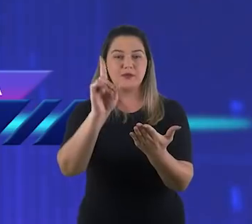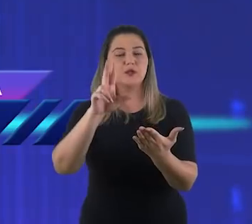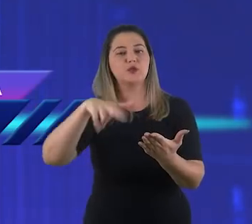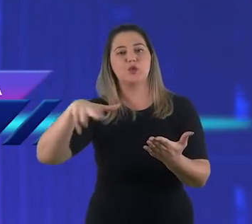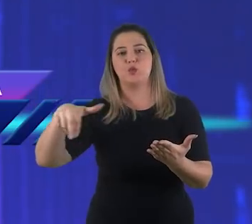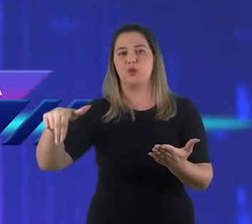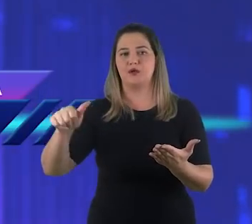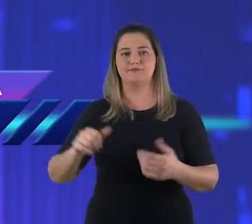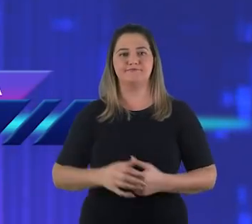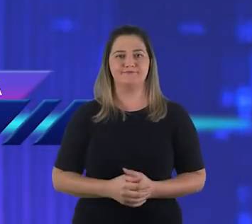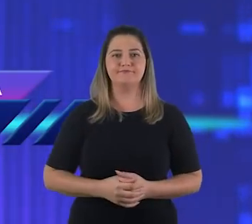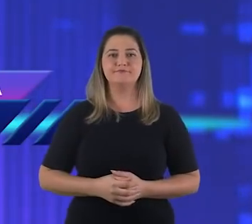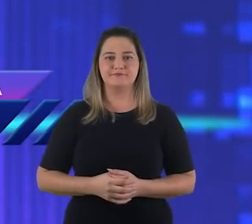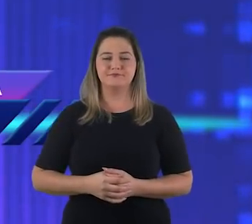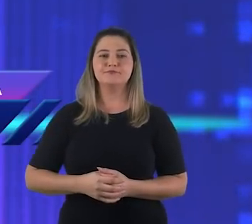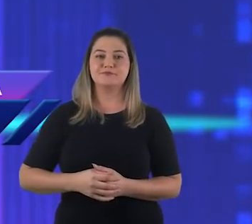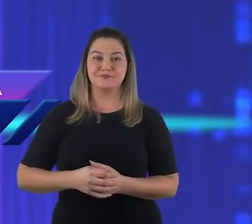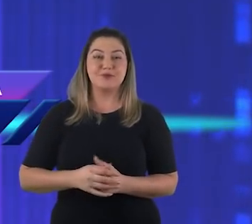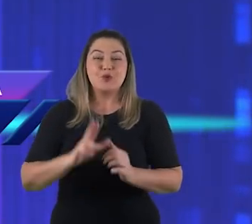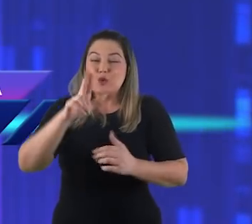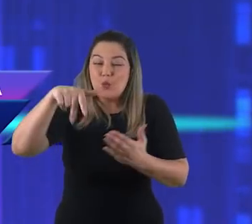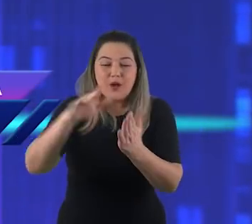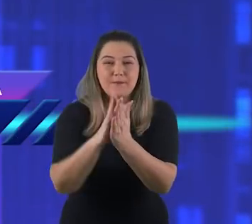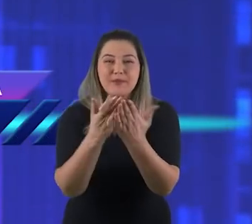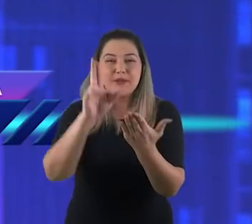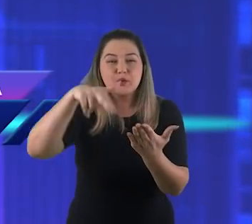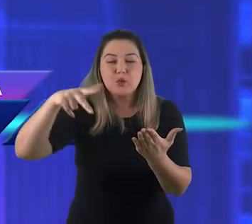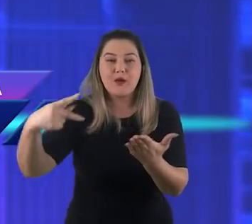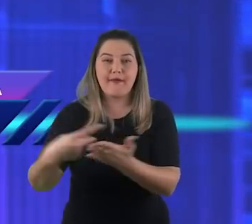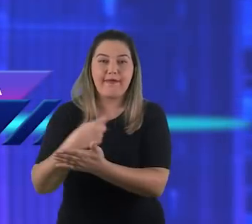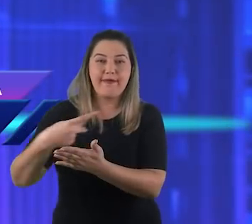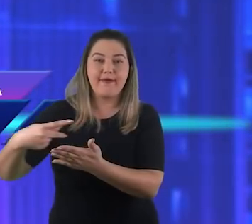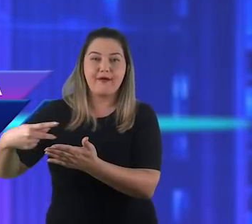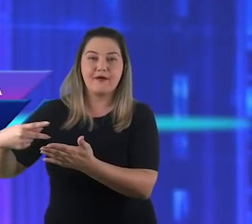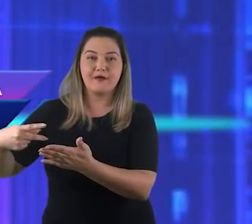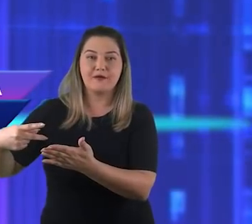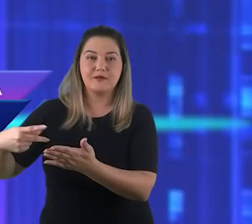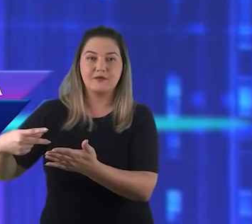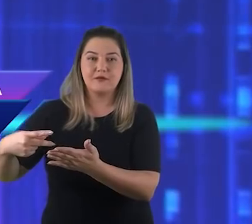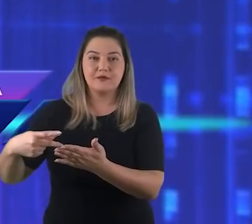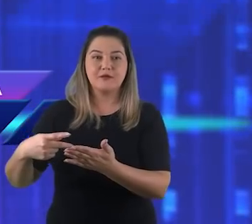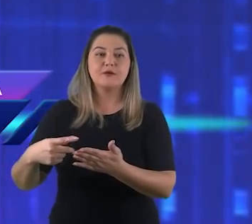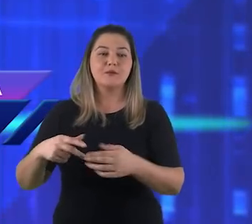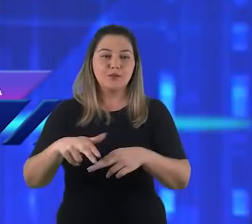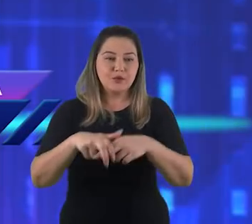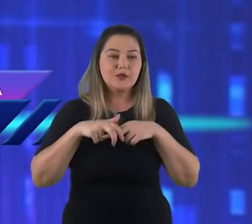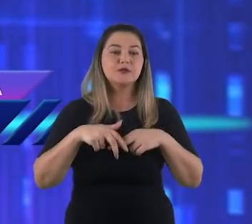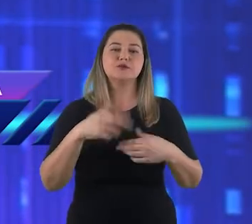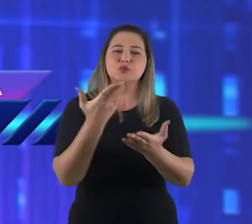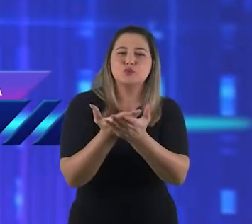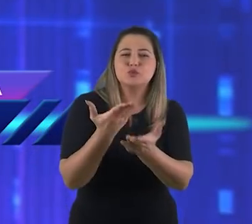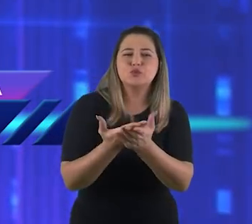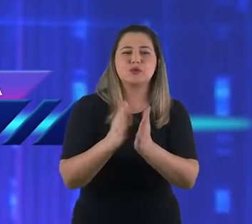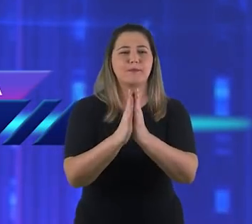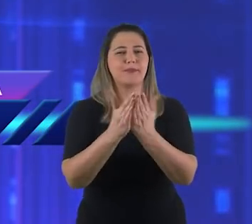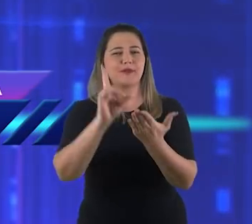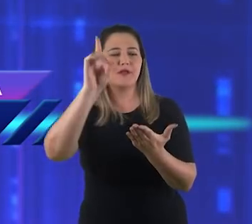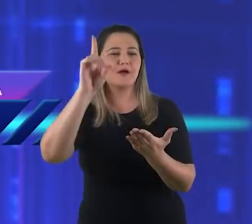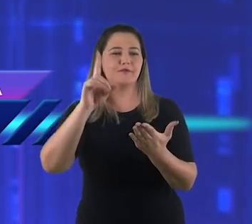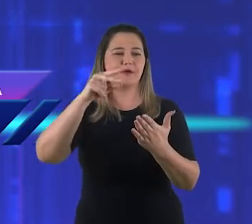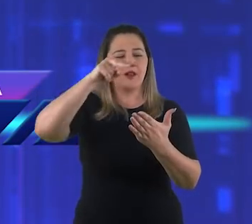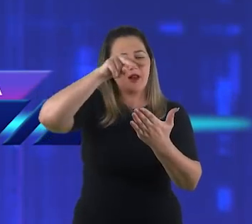Bíblia não. A Bíblia nunca erra. Portanto, fique com a palavra, estude a